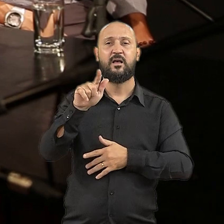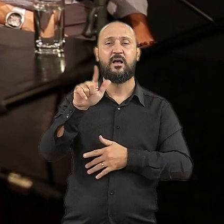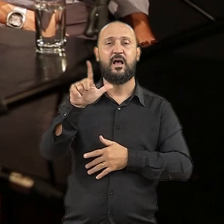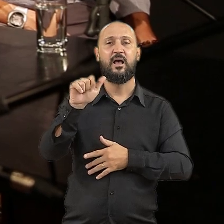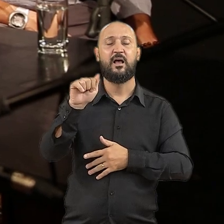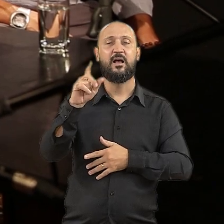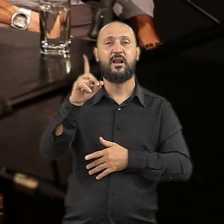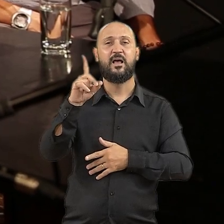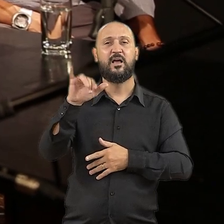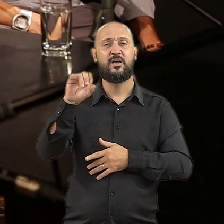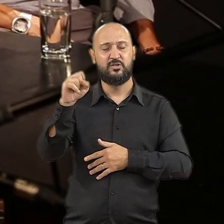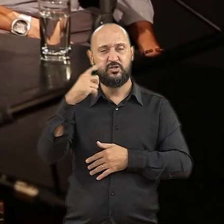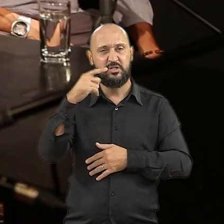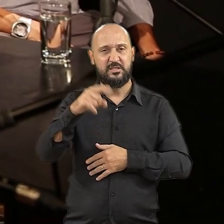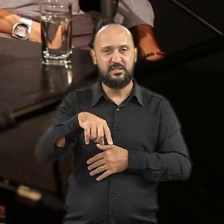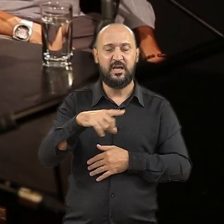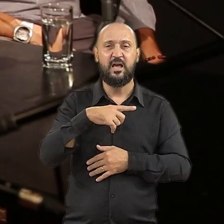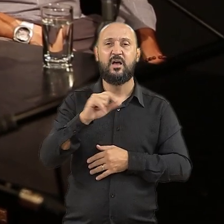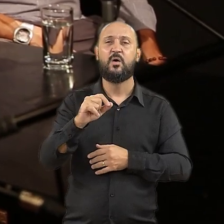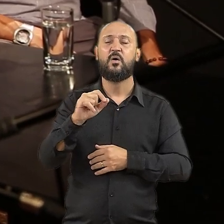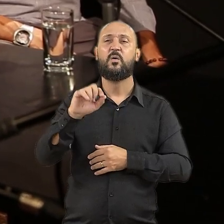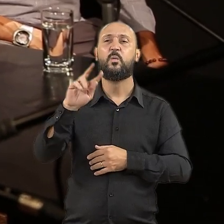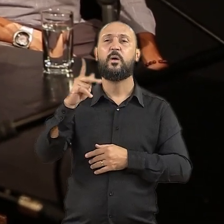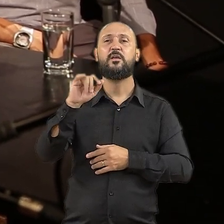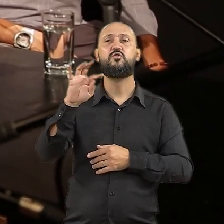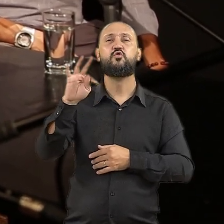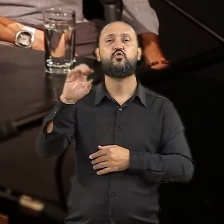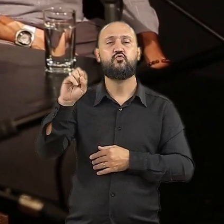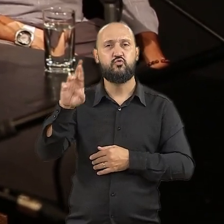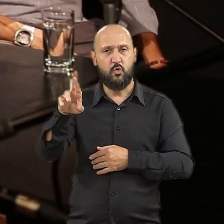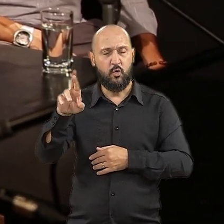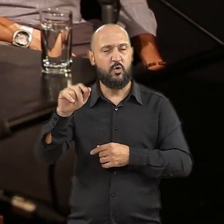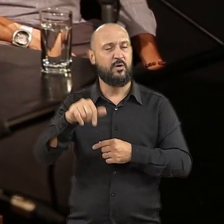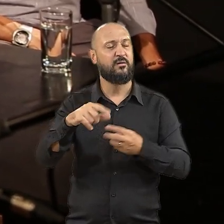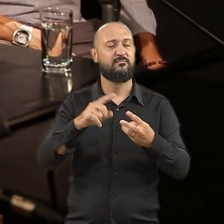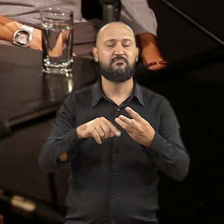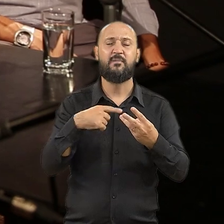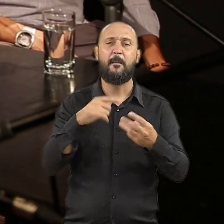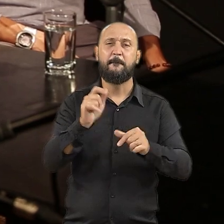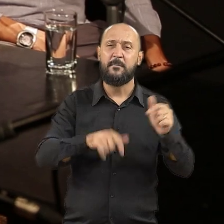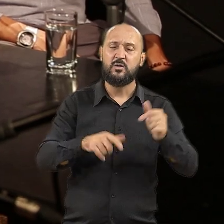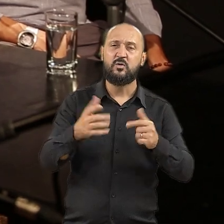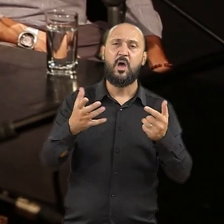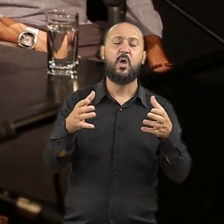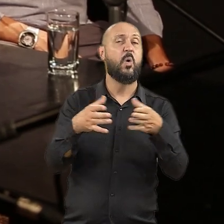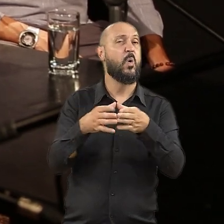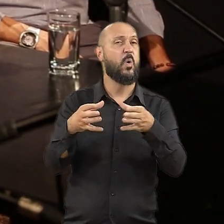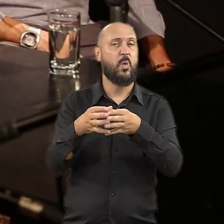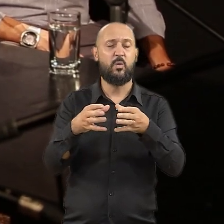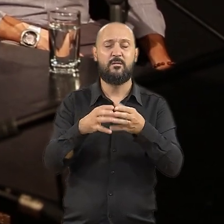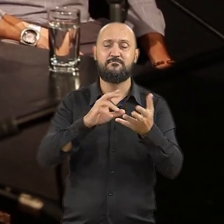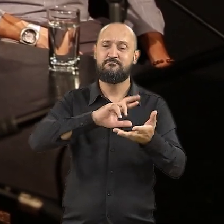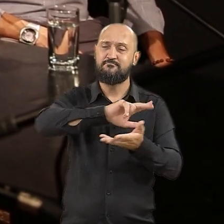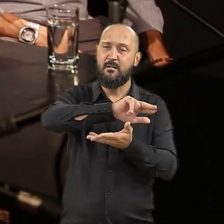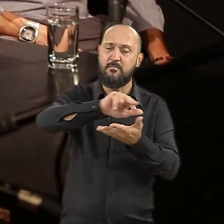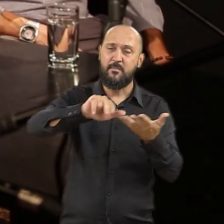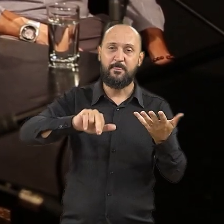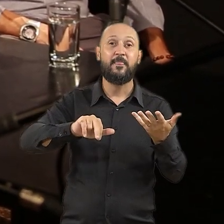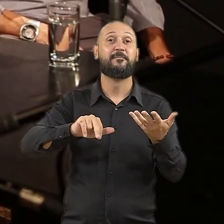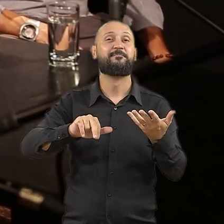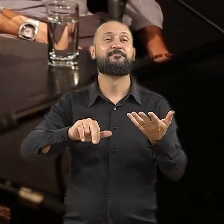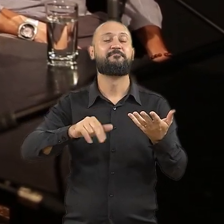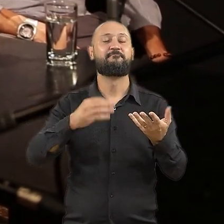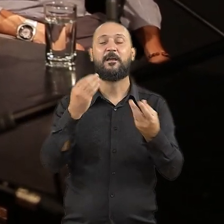Gladys Linhares, esse povo todo, o Heitorzinho, Heitor Correa Lopes, era um grupo muito eclético ali,